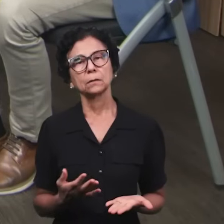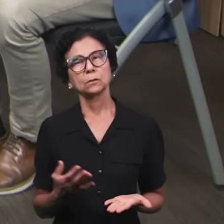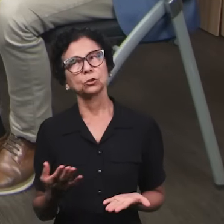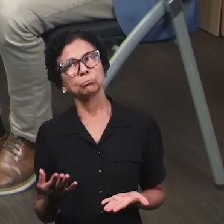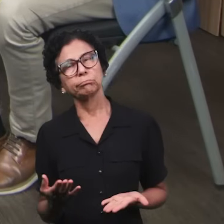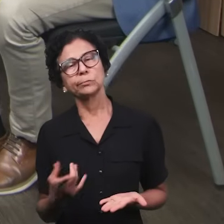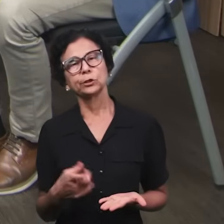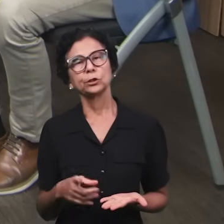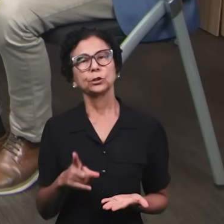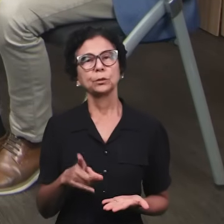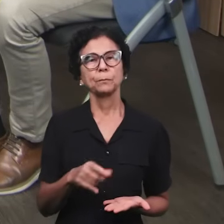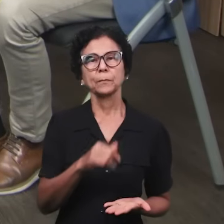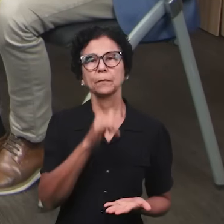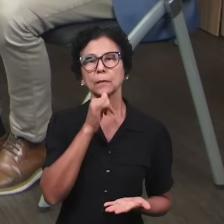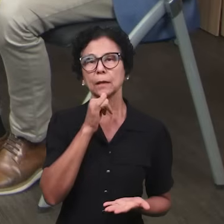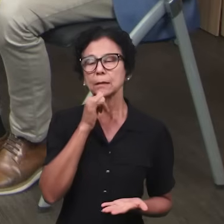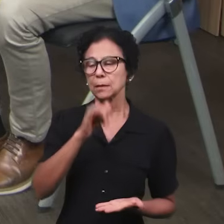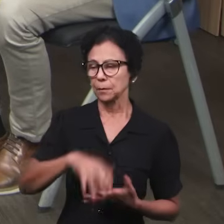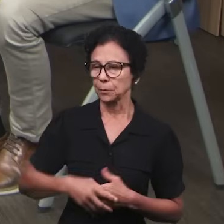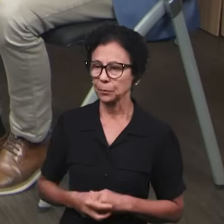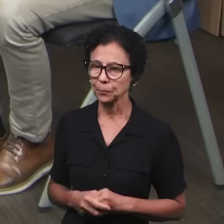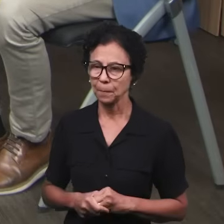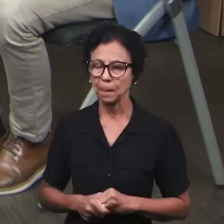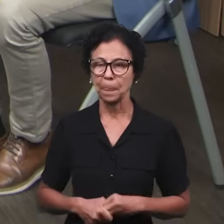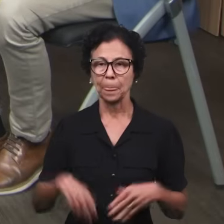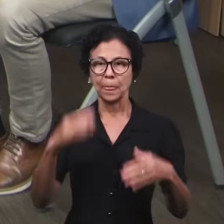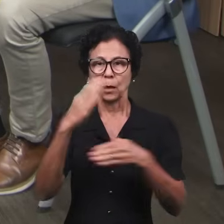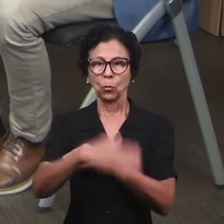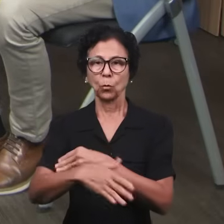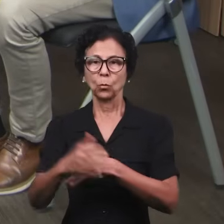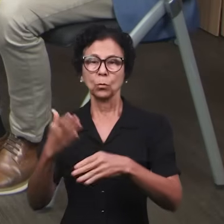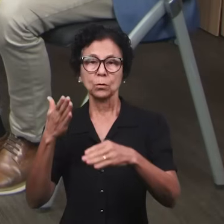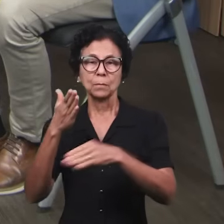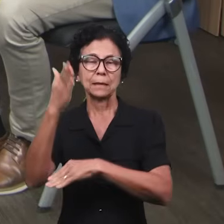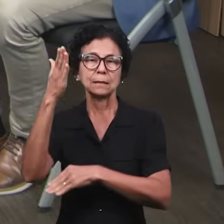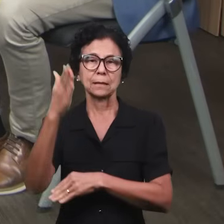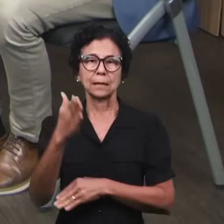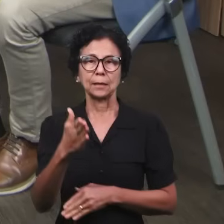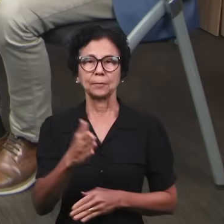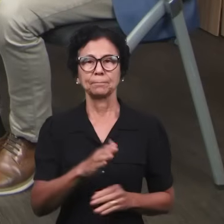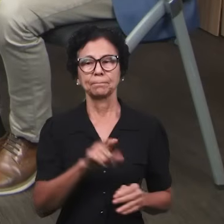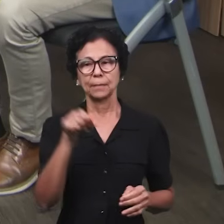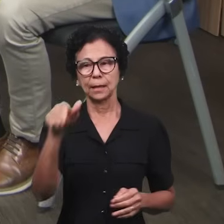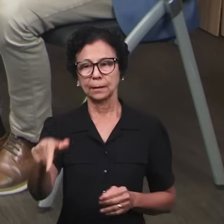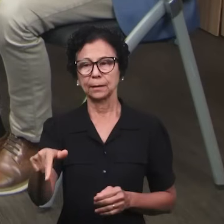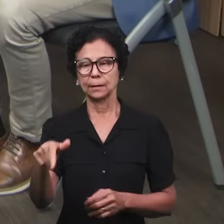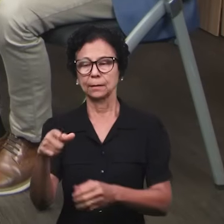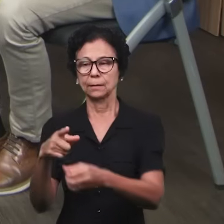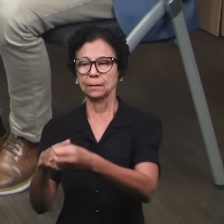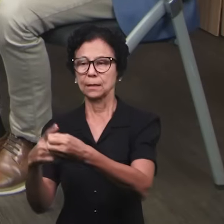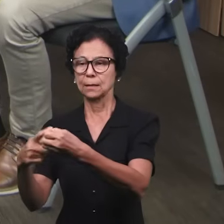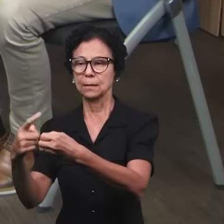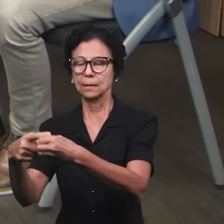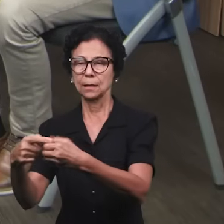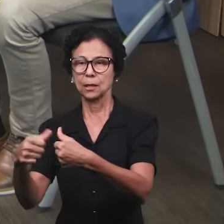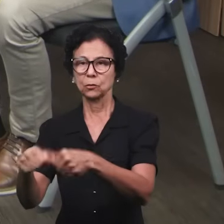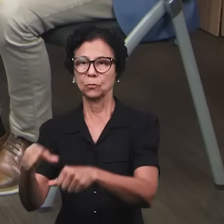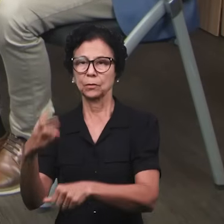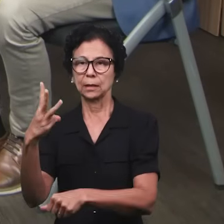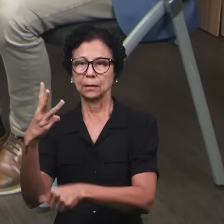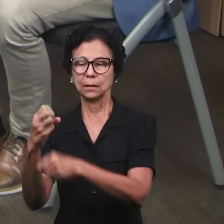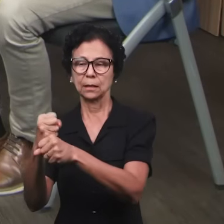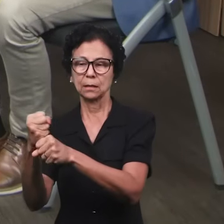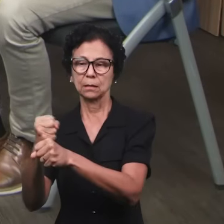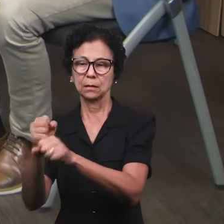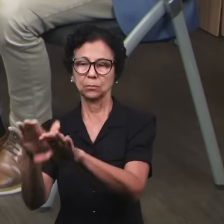de uma demanda, por exemplo, você falou, passou no concurso, bom, então eu vou mudar para aquela cidade, tem um período probatório de 3 anos, vou passar